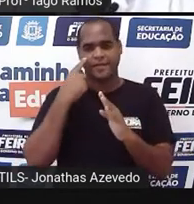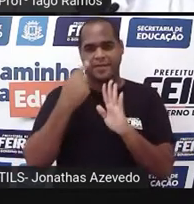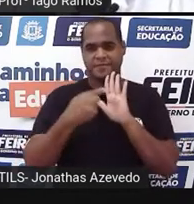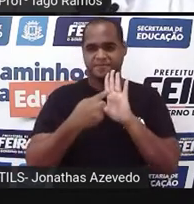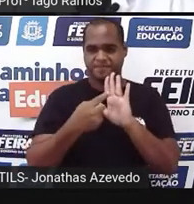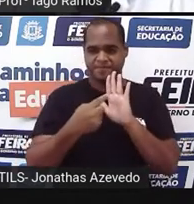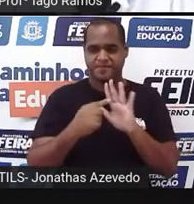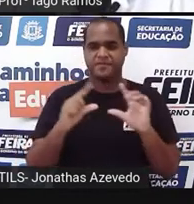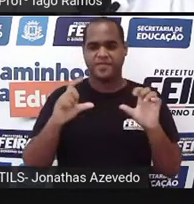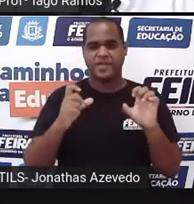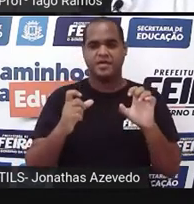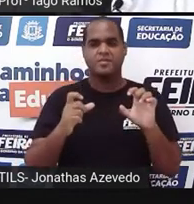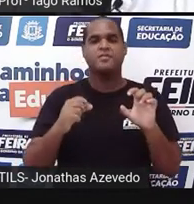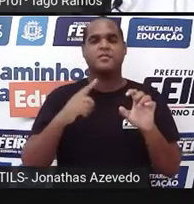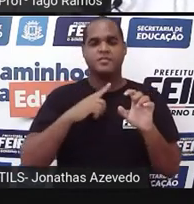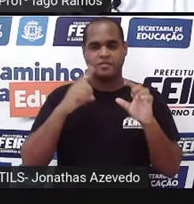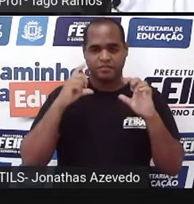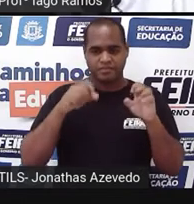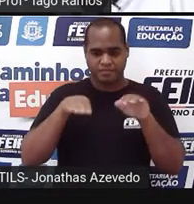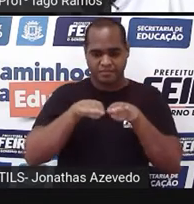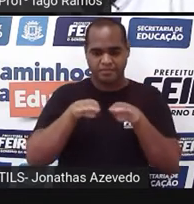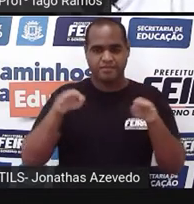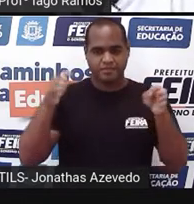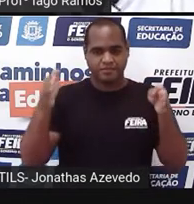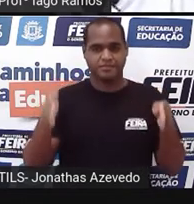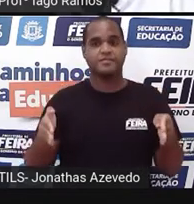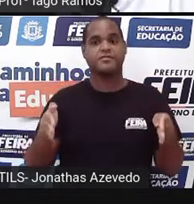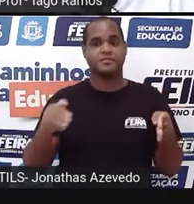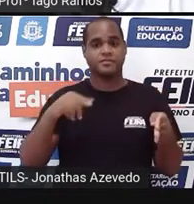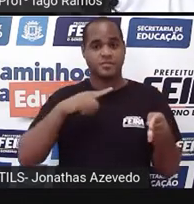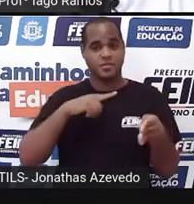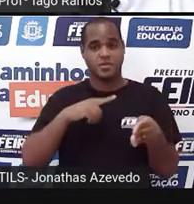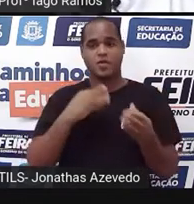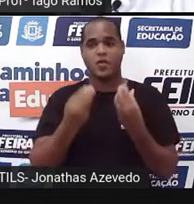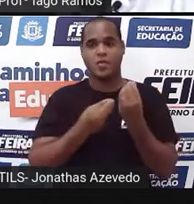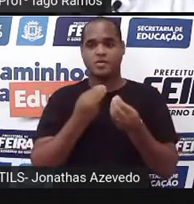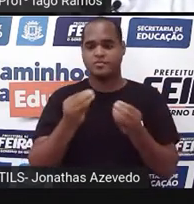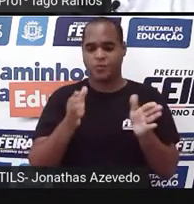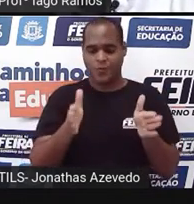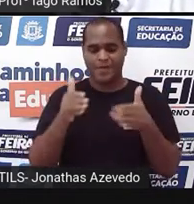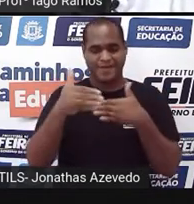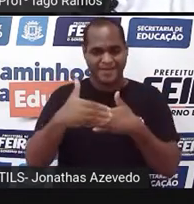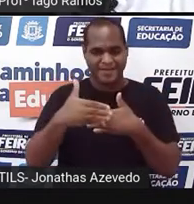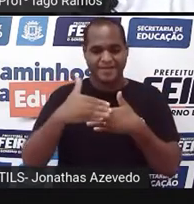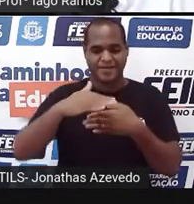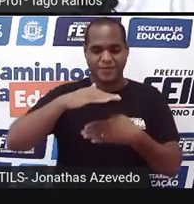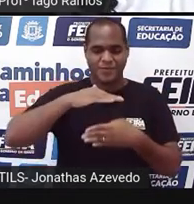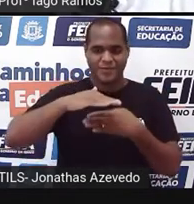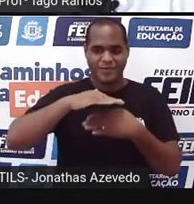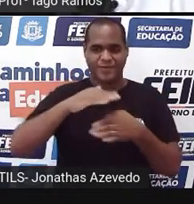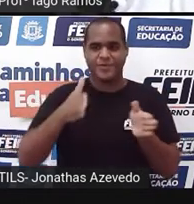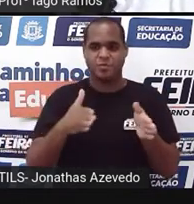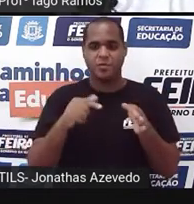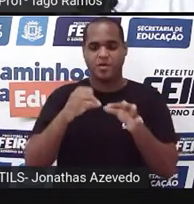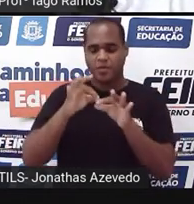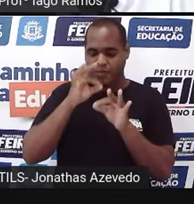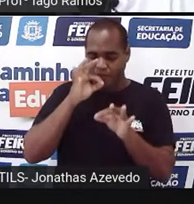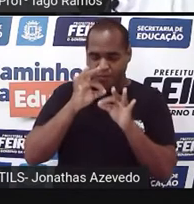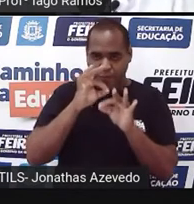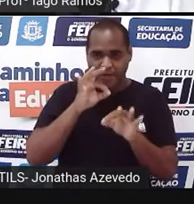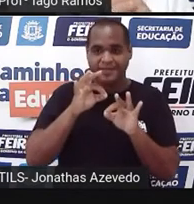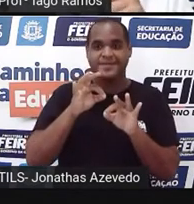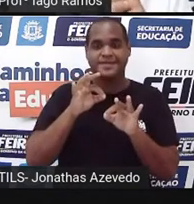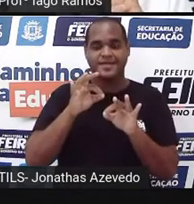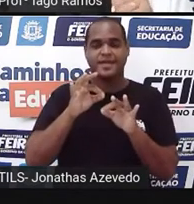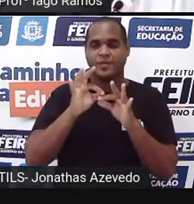ali na figura a figura tem uma mesa em cima dessa mesa tem um cubo feito com canudos tá